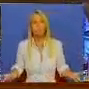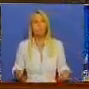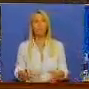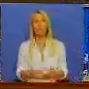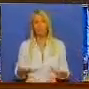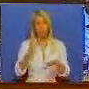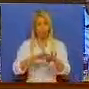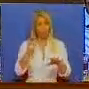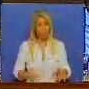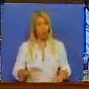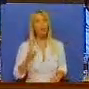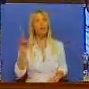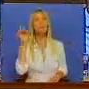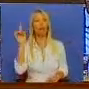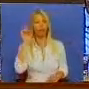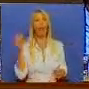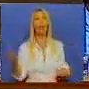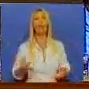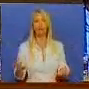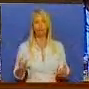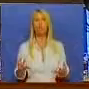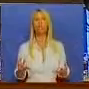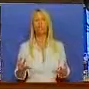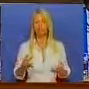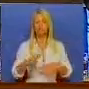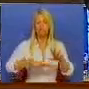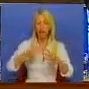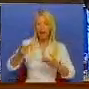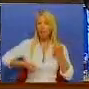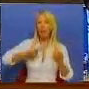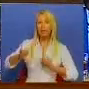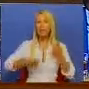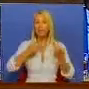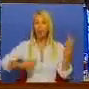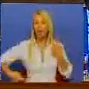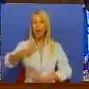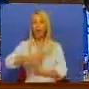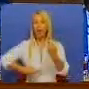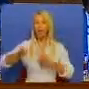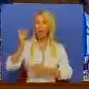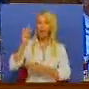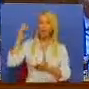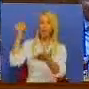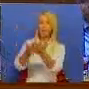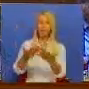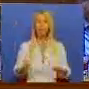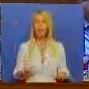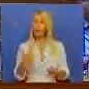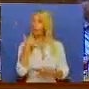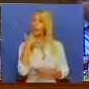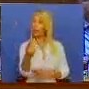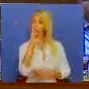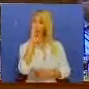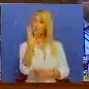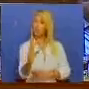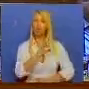por isso mesmo, importante fazer uma avaliação crítica destes anos e dizer-lhe, Sr. Ministro,